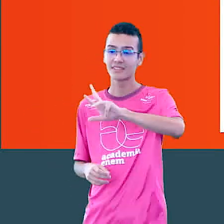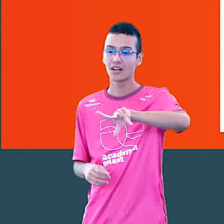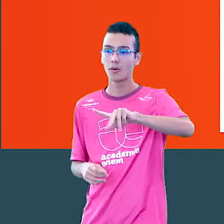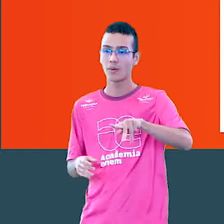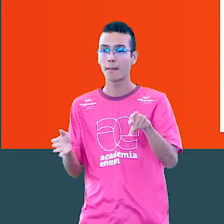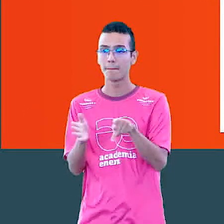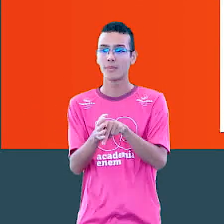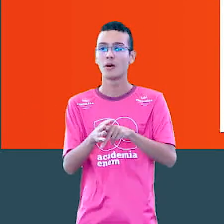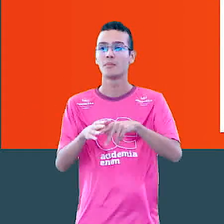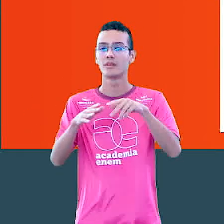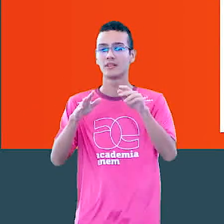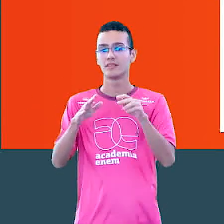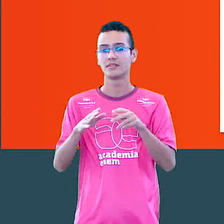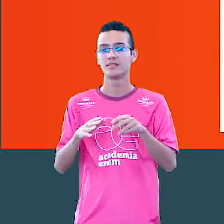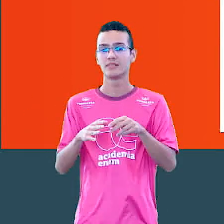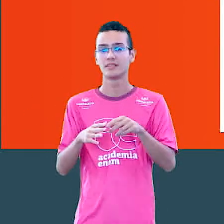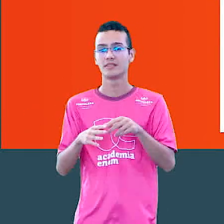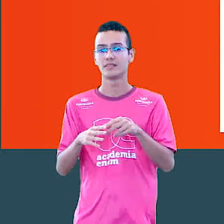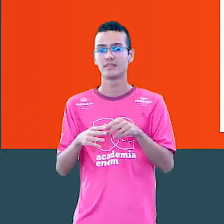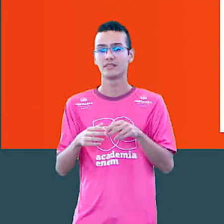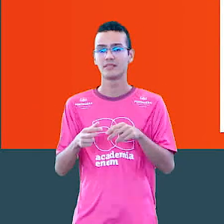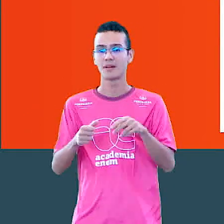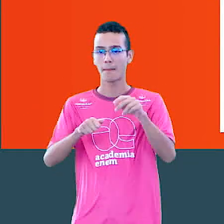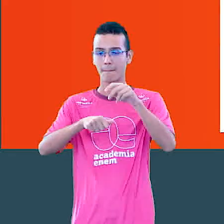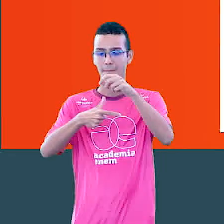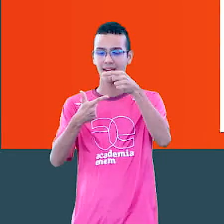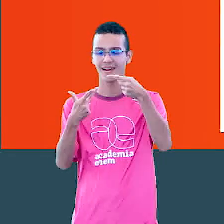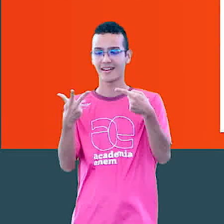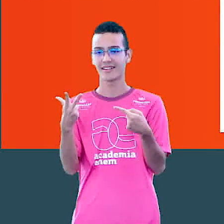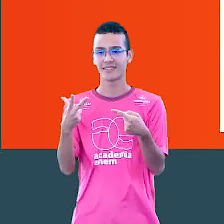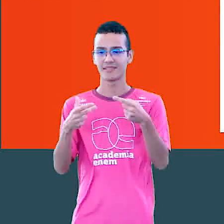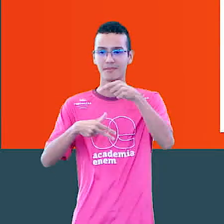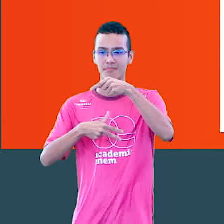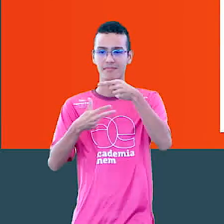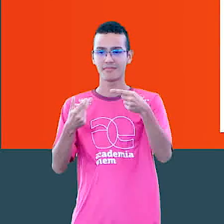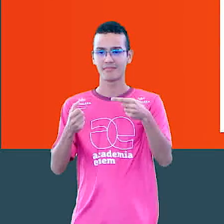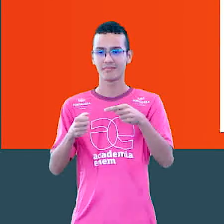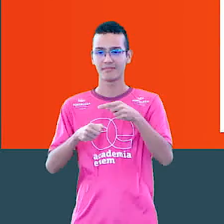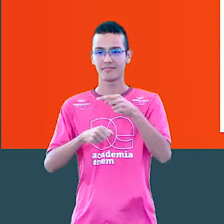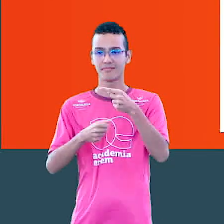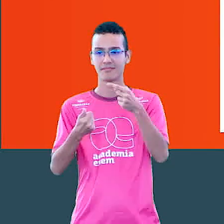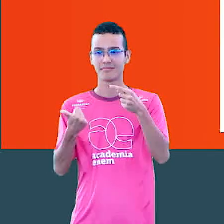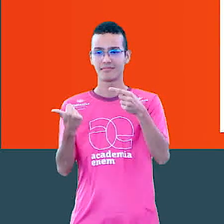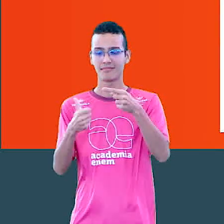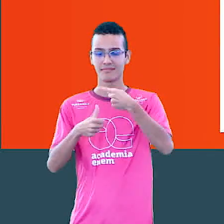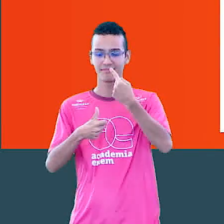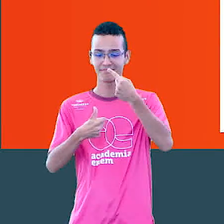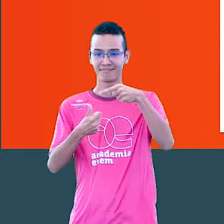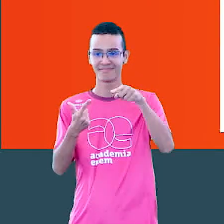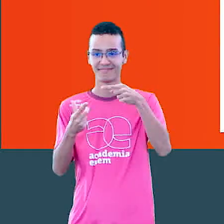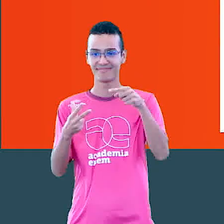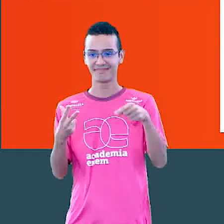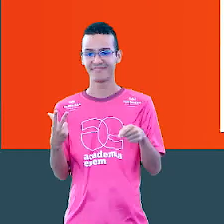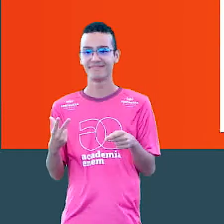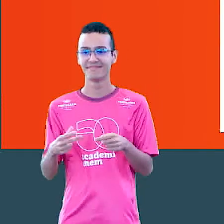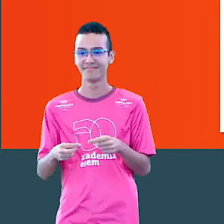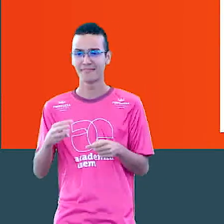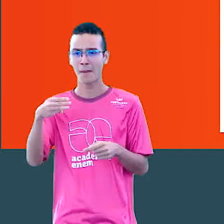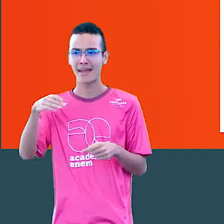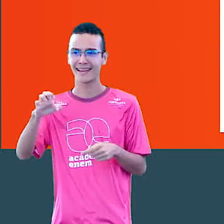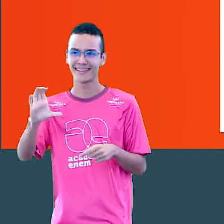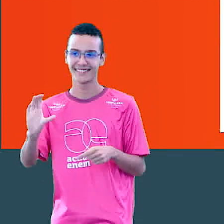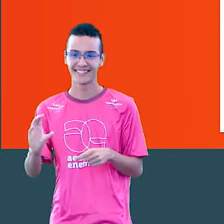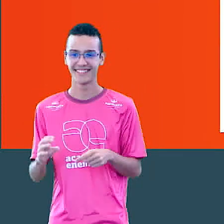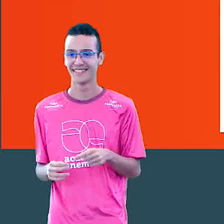MEC, ok? Então, isso funciona no país todo, não é só aqui. Eita, esse pé de meia